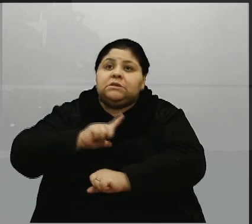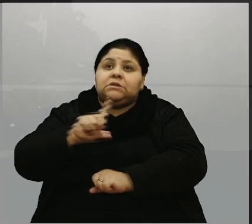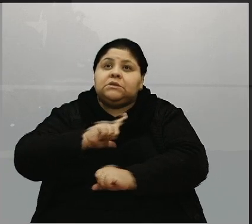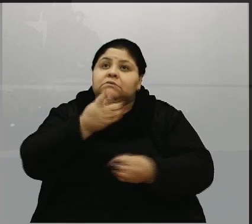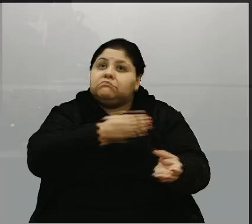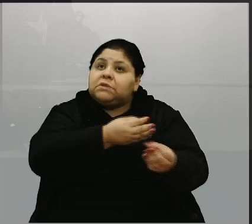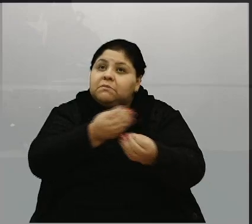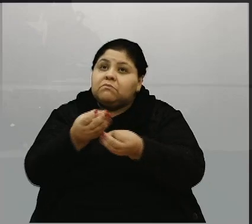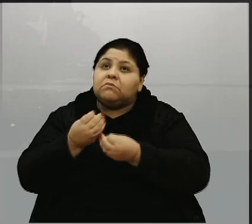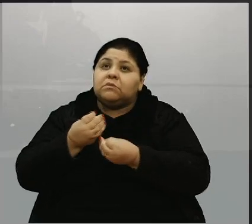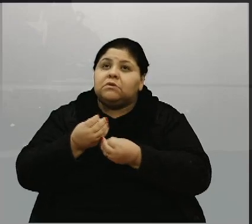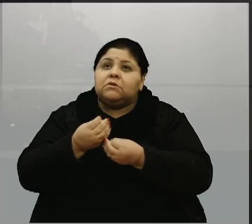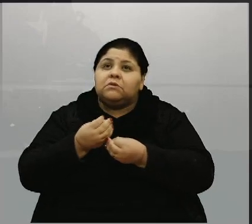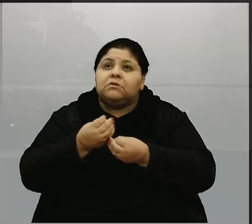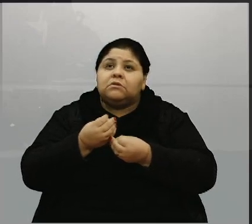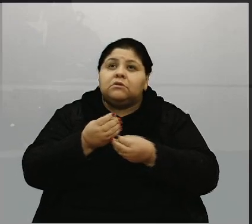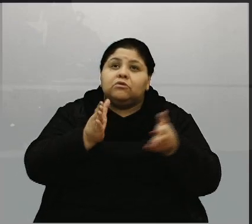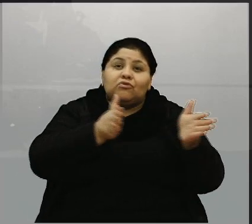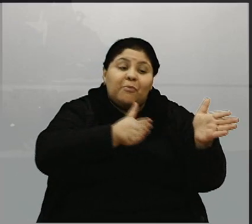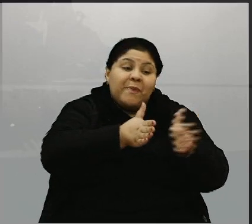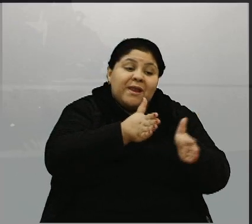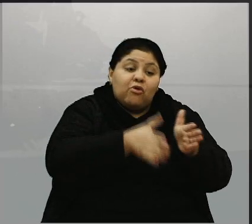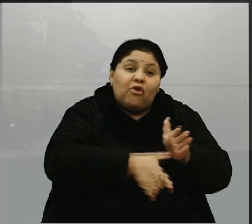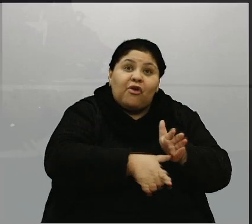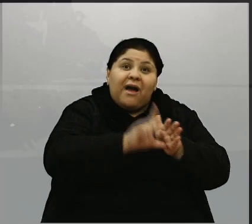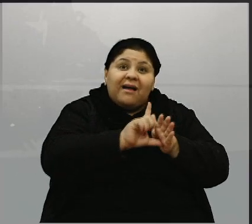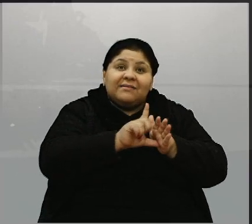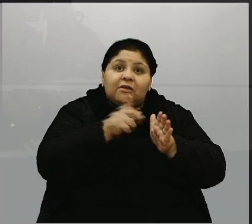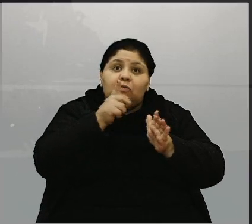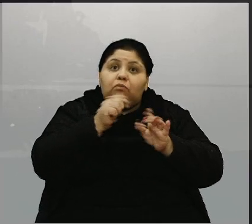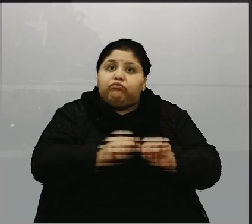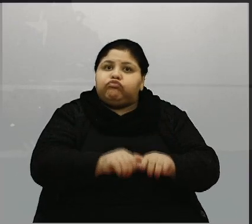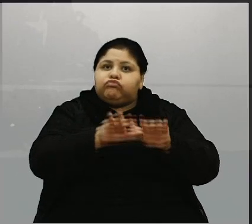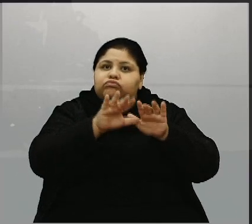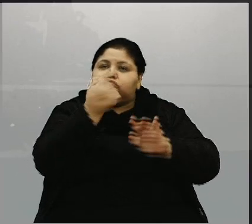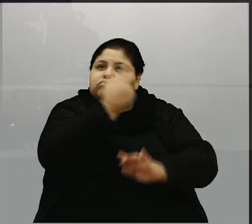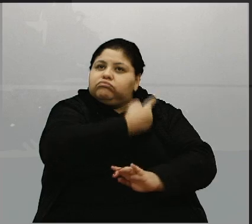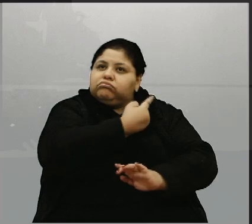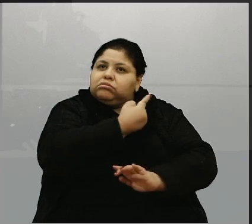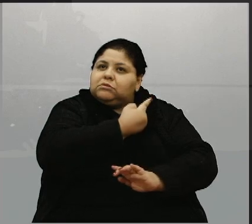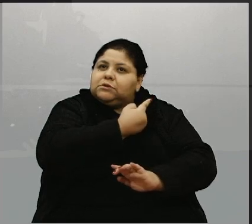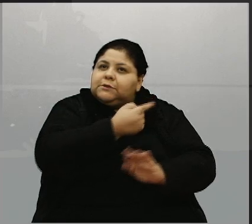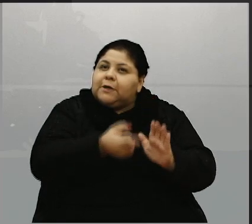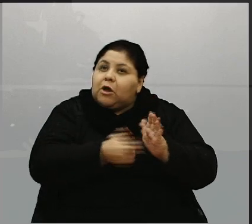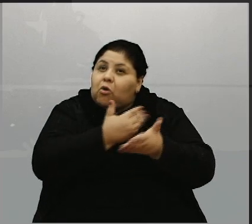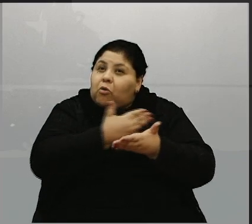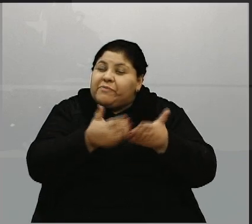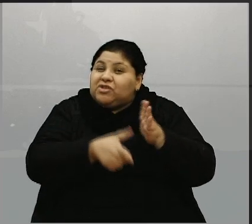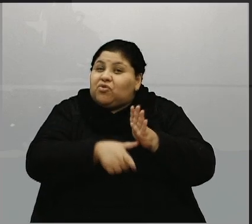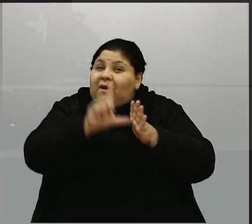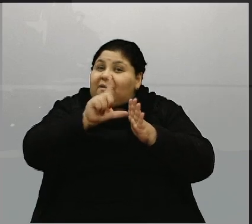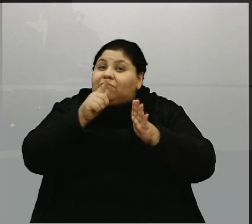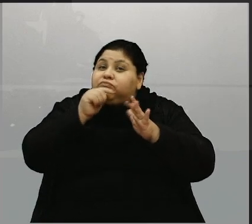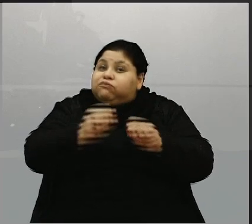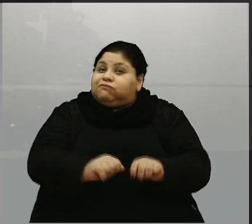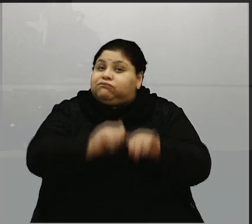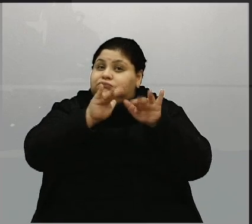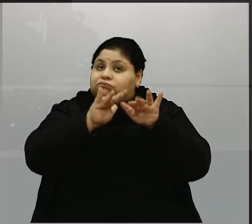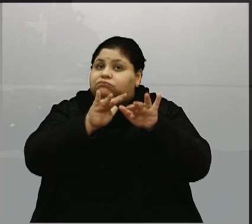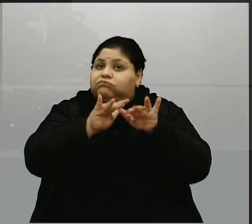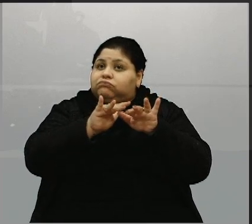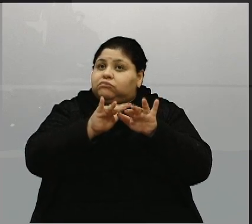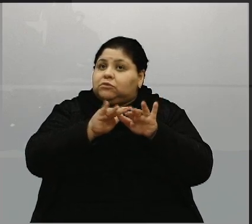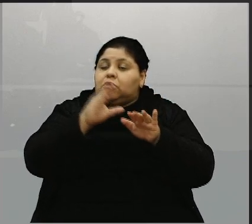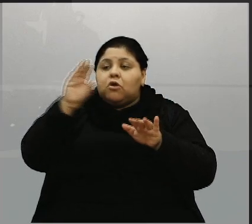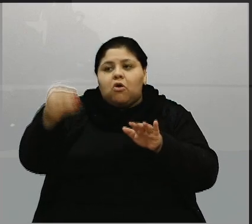que são do período bem anterior às enchentes. Esse é um caso, que era bem anterior às enchentes e, obviamente, que